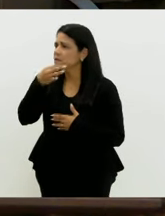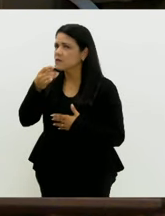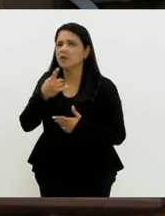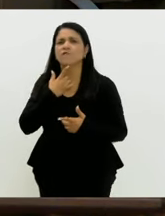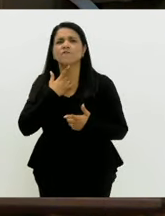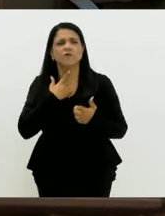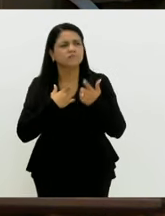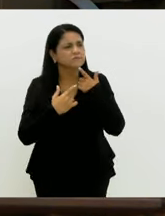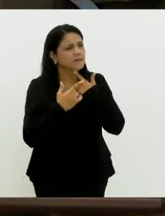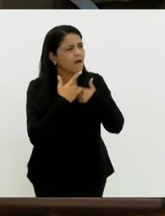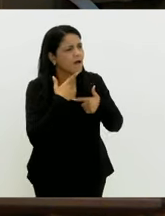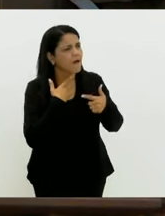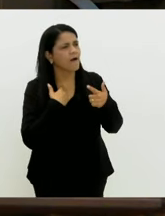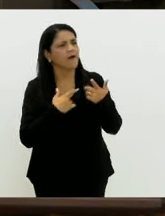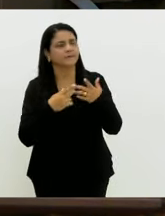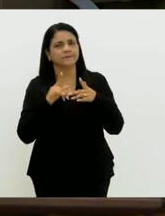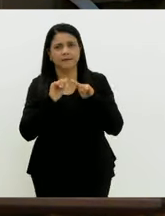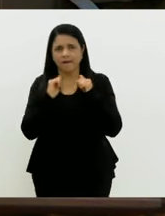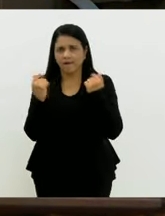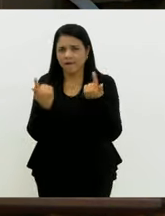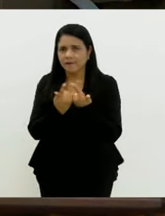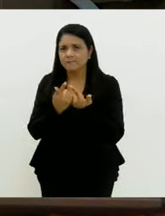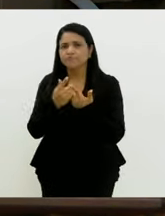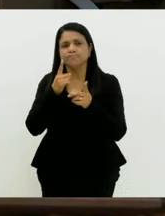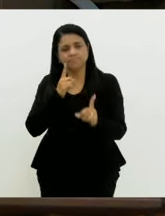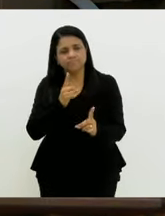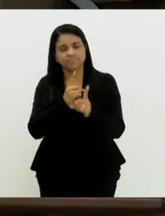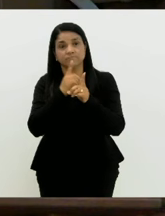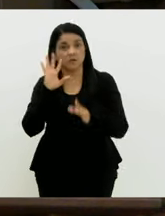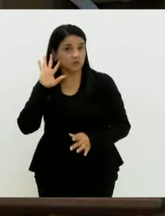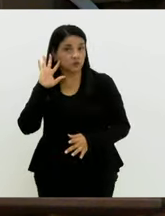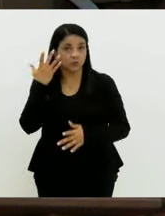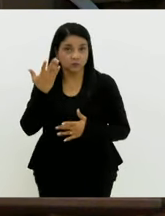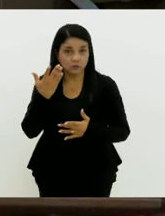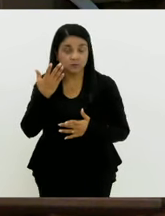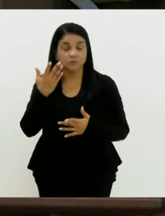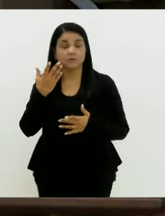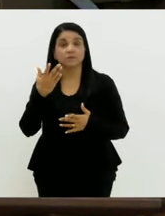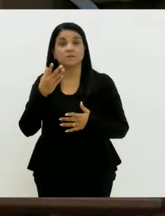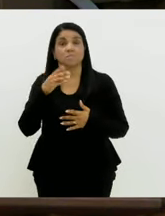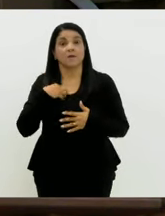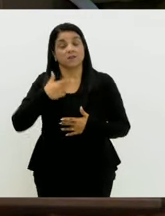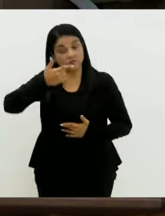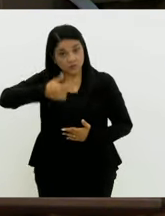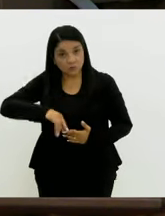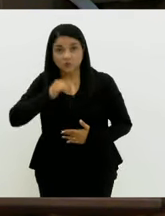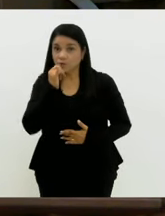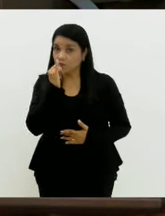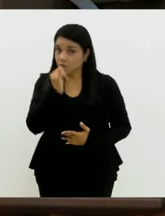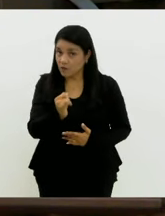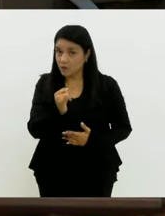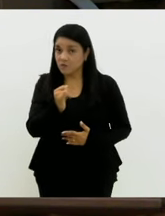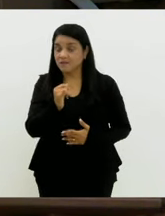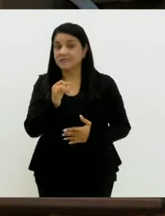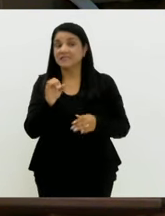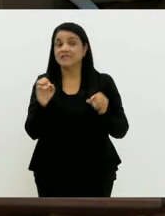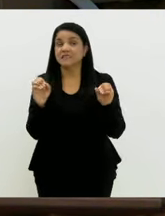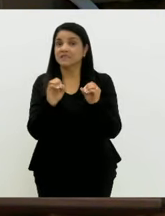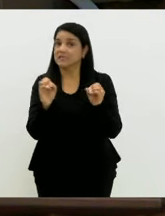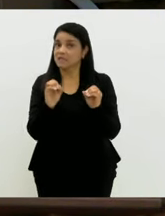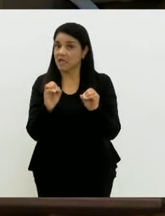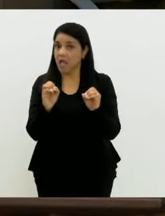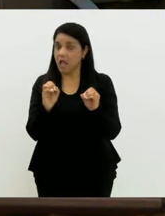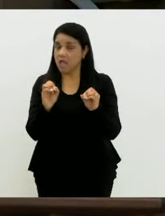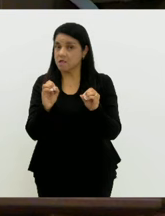casa, tenta encontrar uma melhor solução para todo mundo, mas, repito, sempre sem atropelo e sem